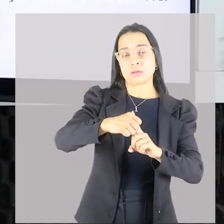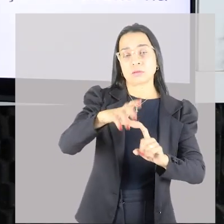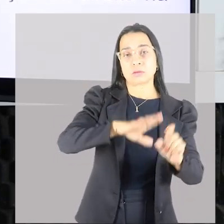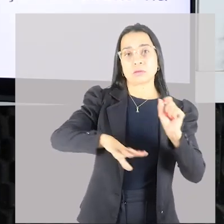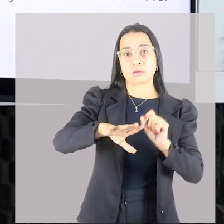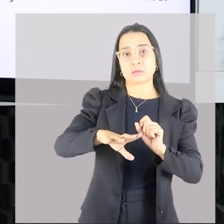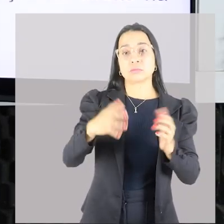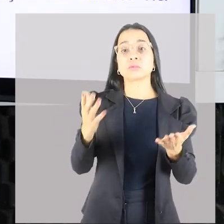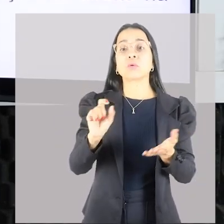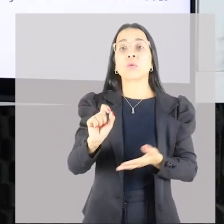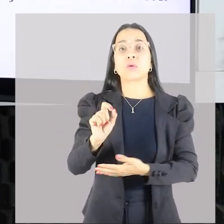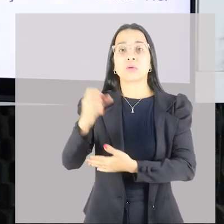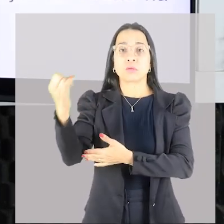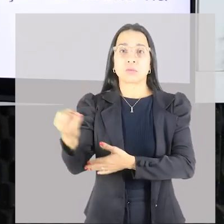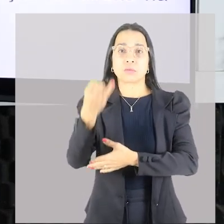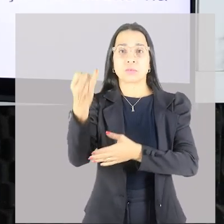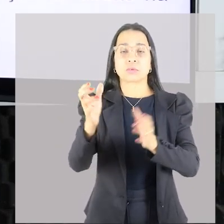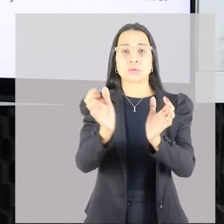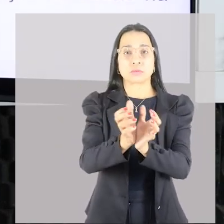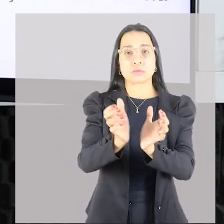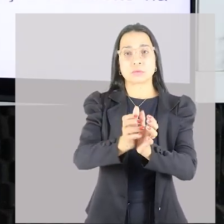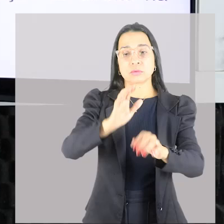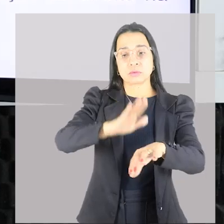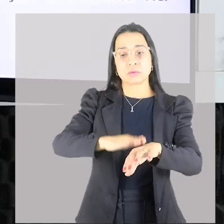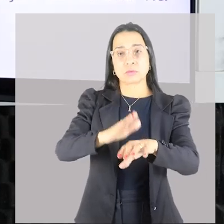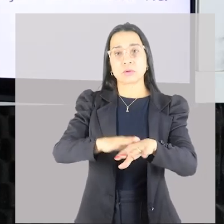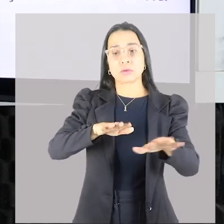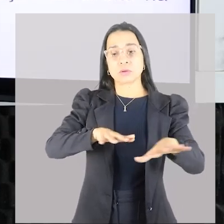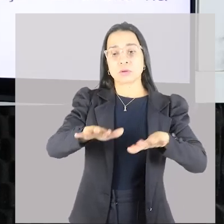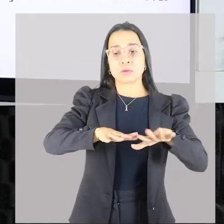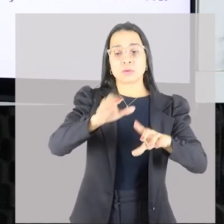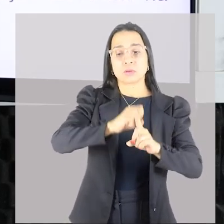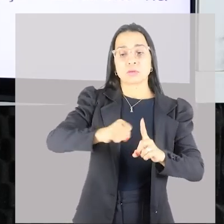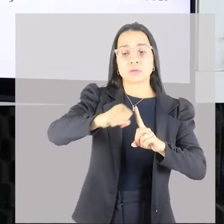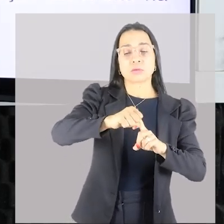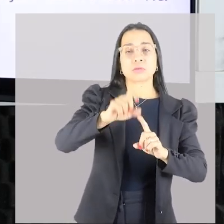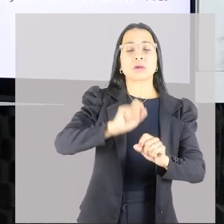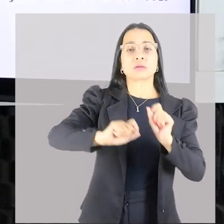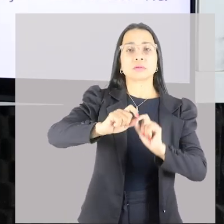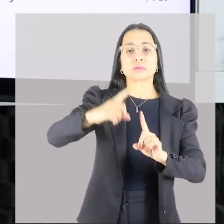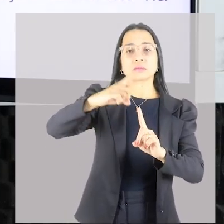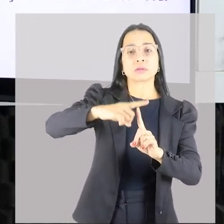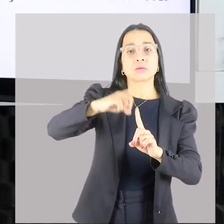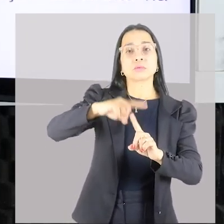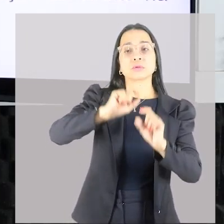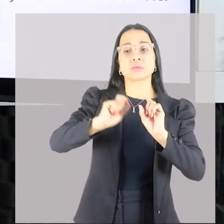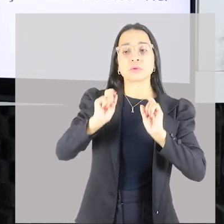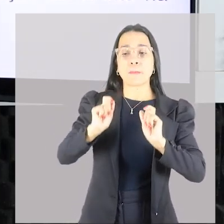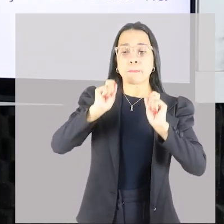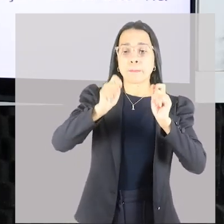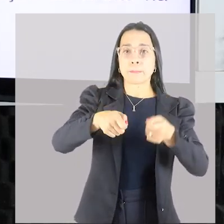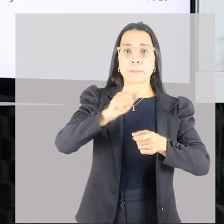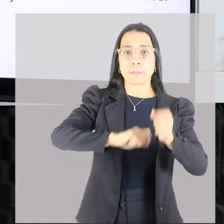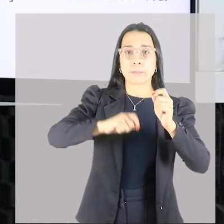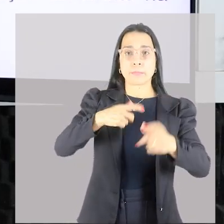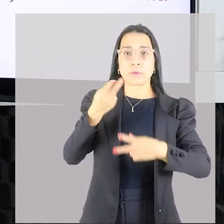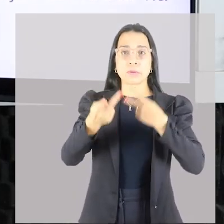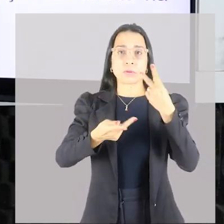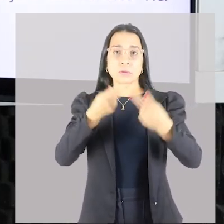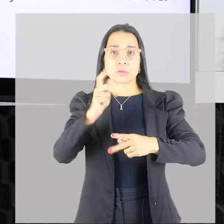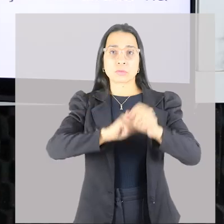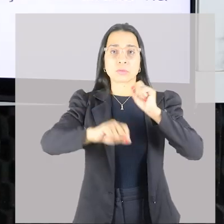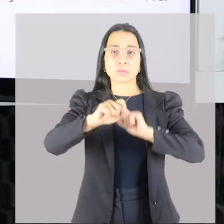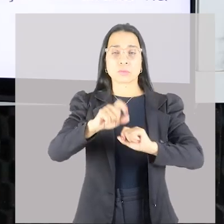chamados movimentos sociais, que é uma espécie ali de palco ou de possibilidade de fala, de dar a